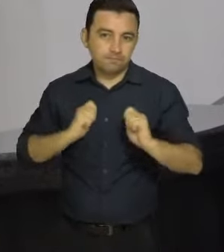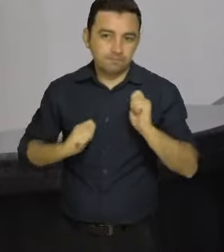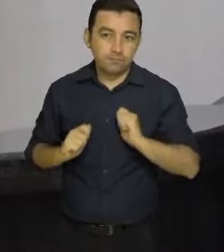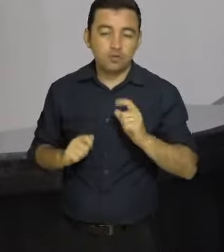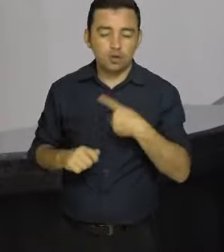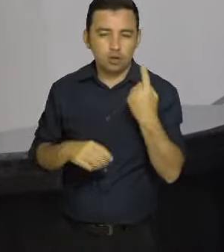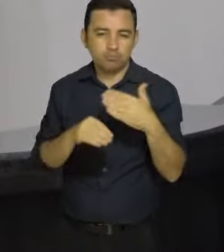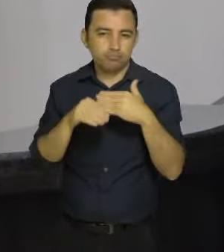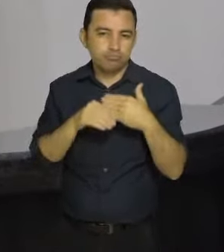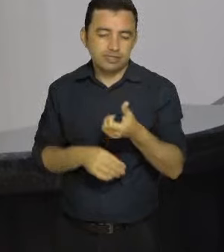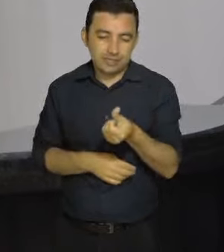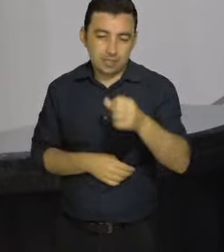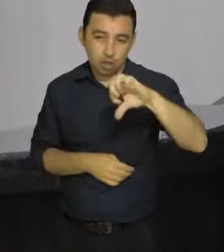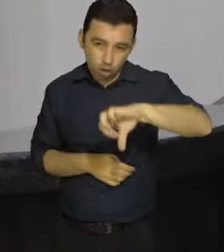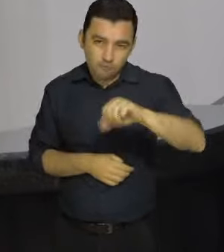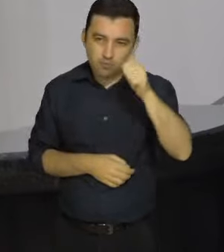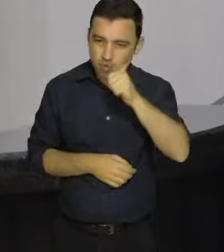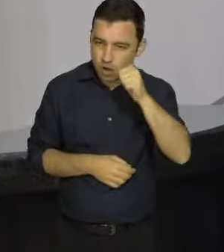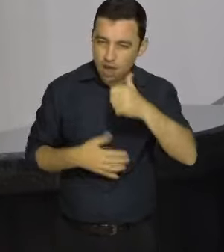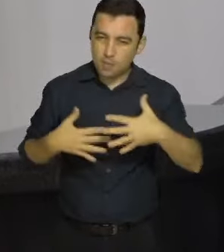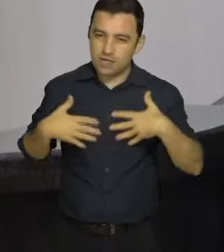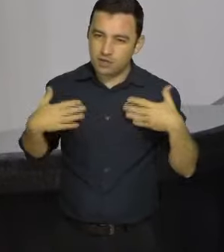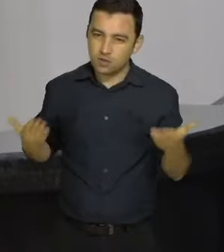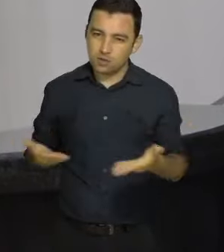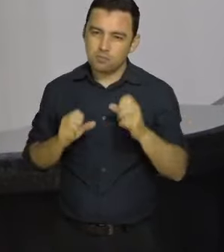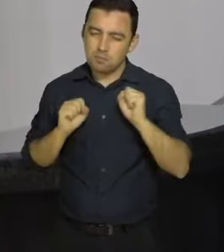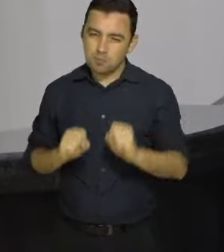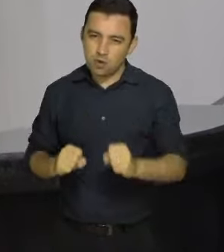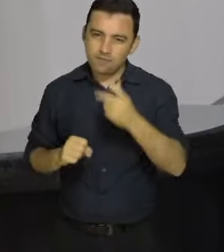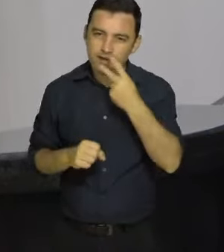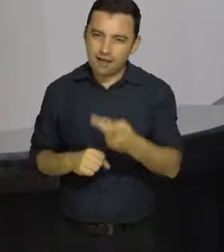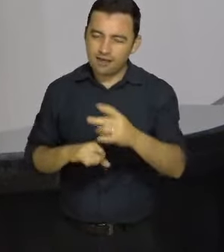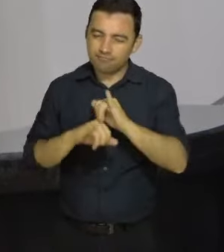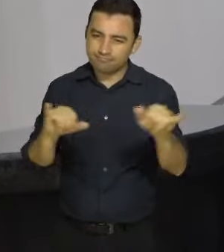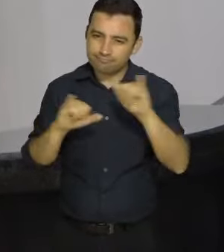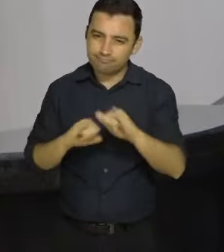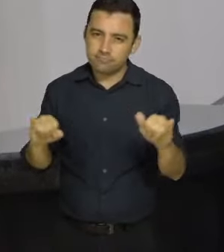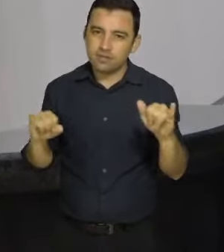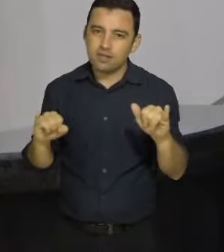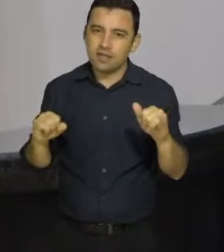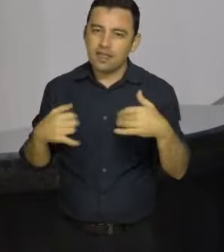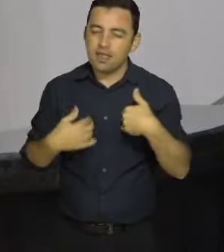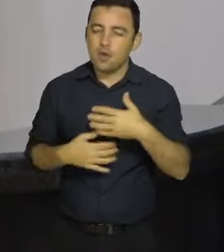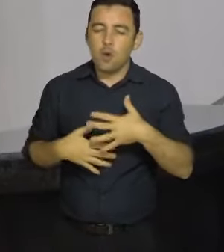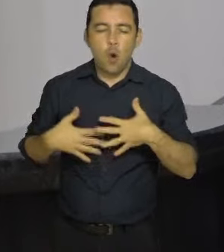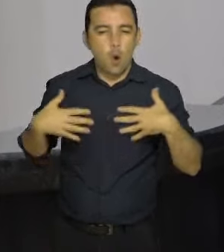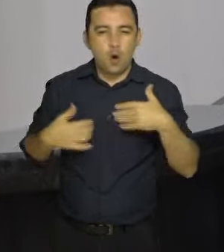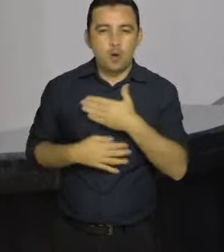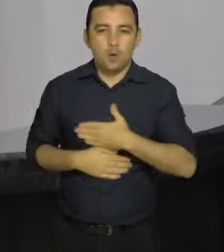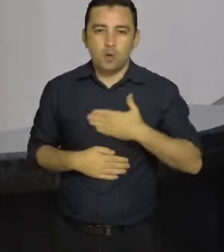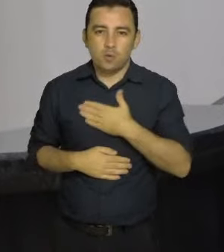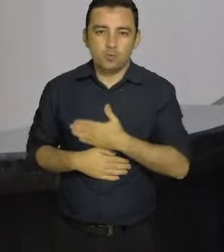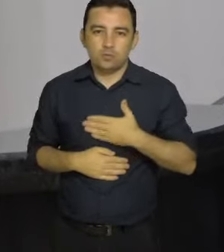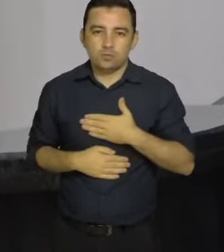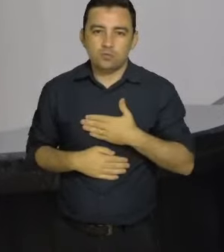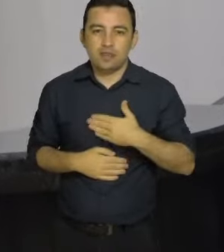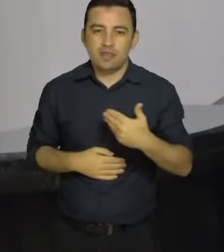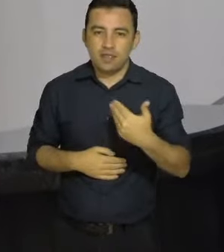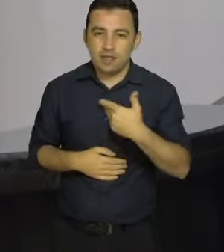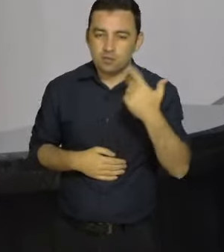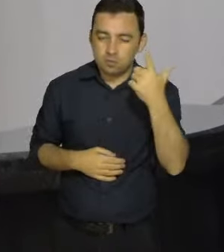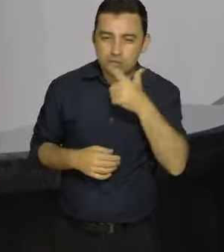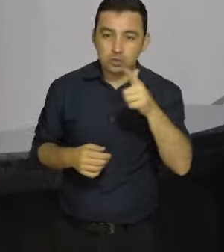essas 69 mulheres homenageadas e poder falar a vocês muito me honra e, de algum modo, compensa e